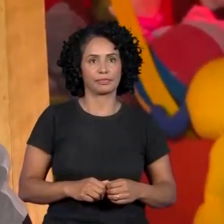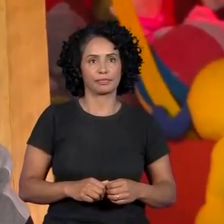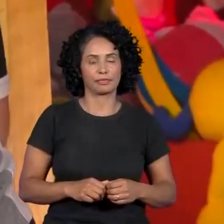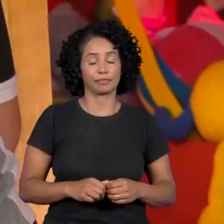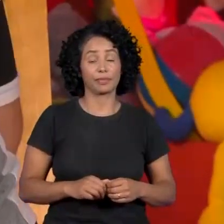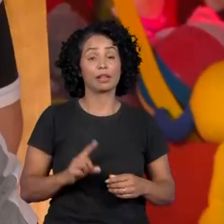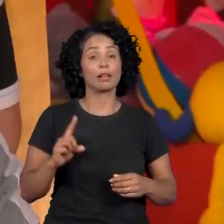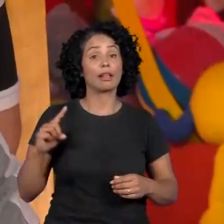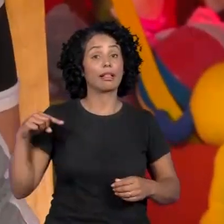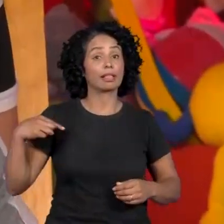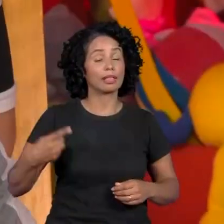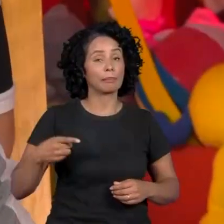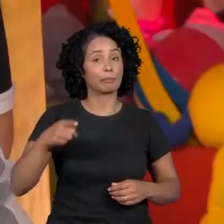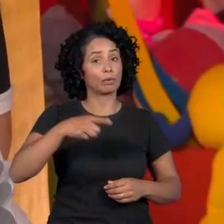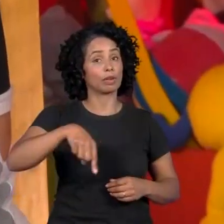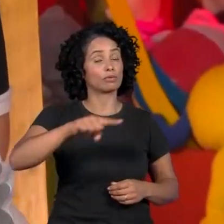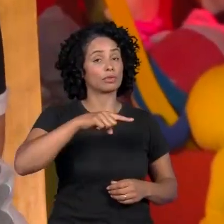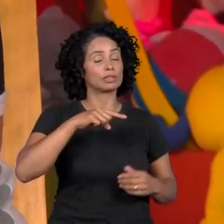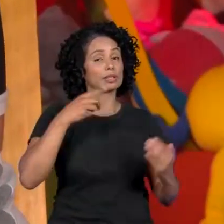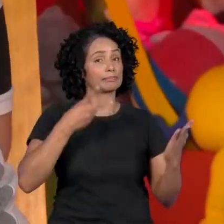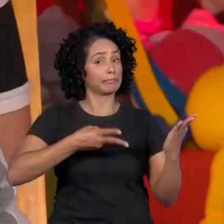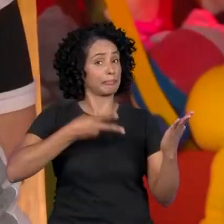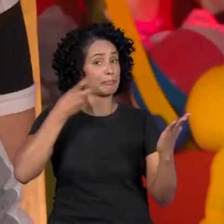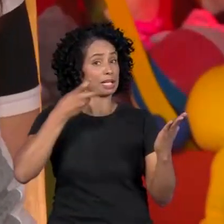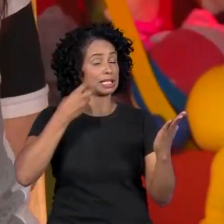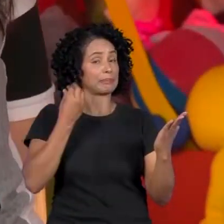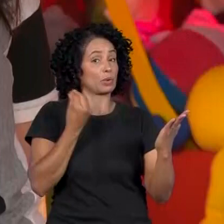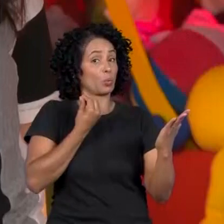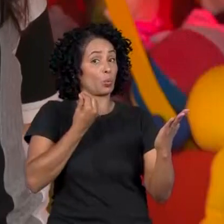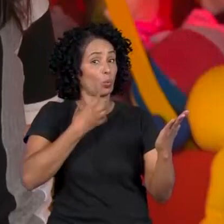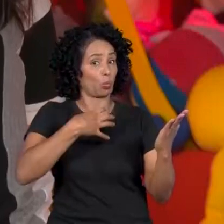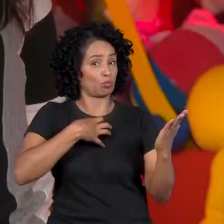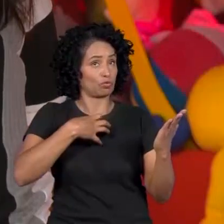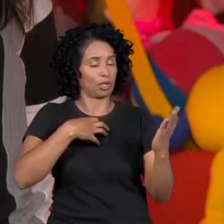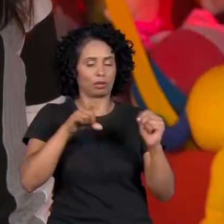E a gente vai conversar sobre